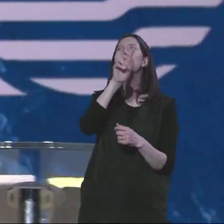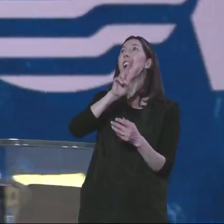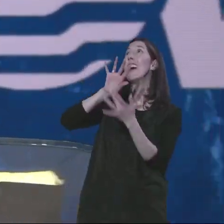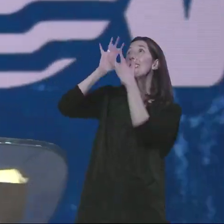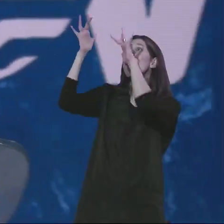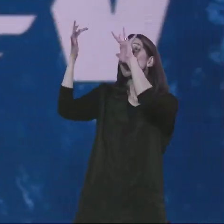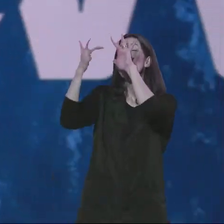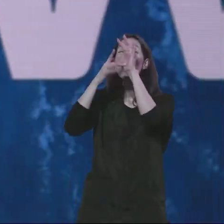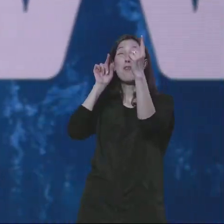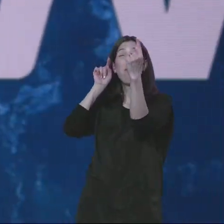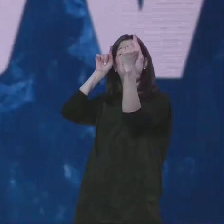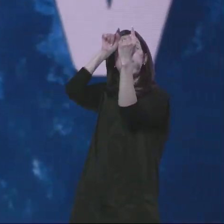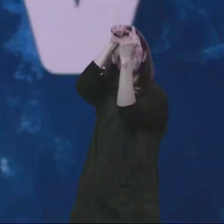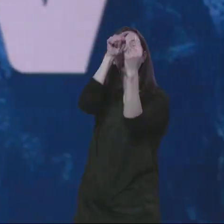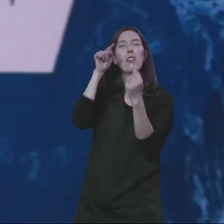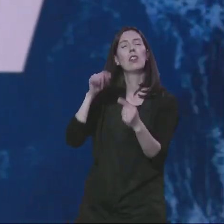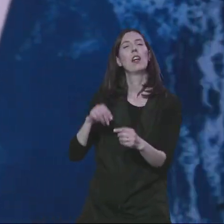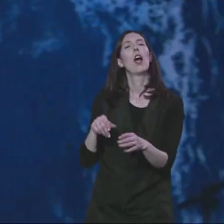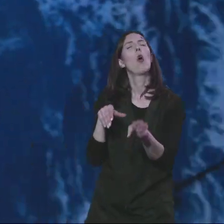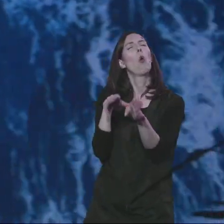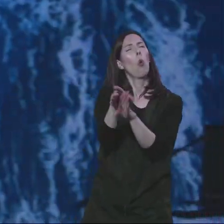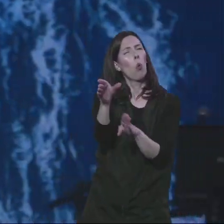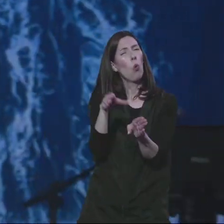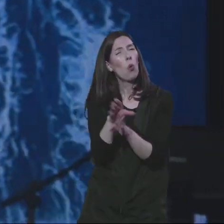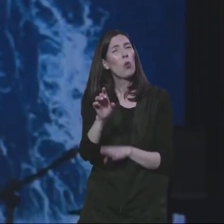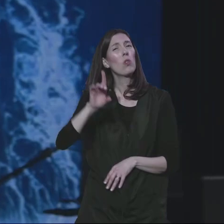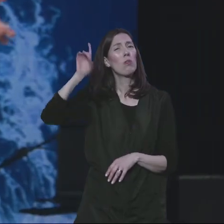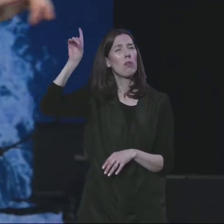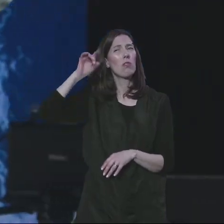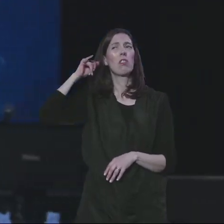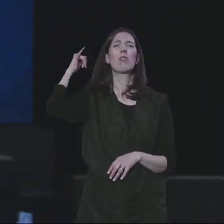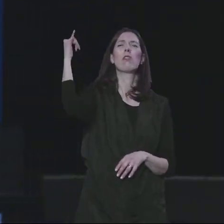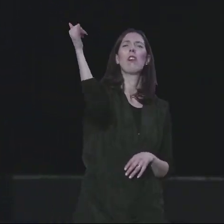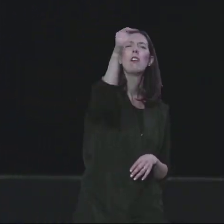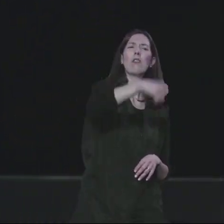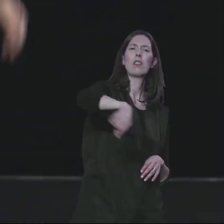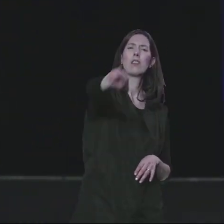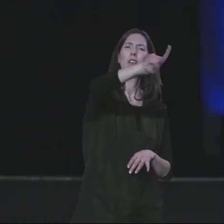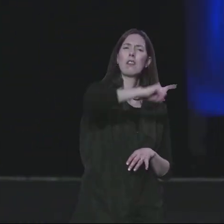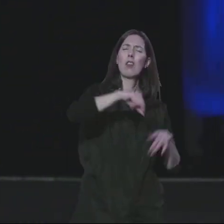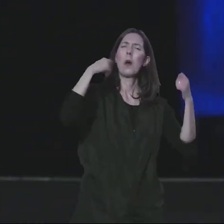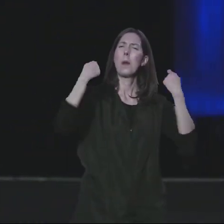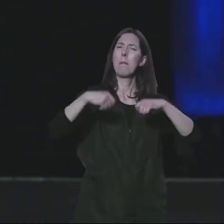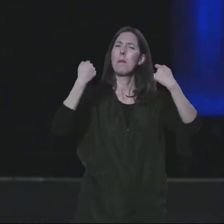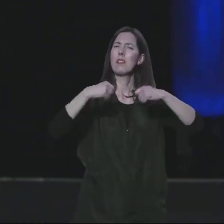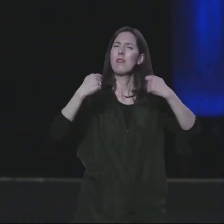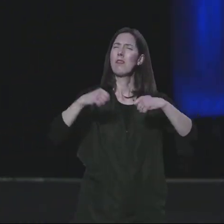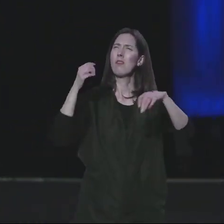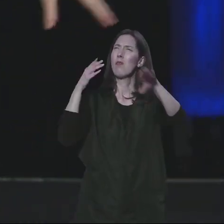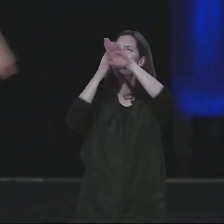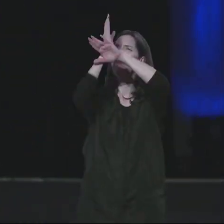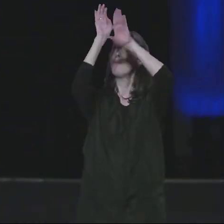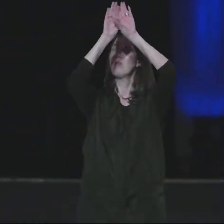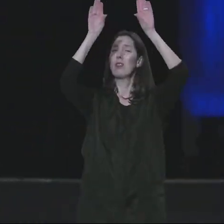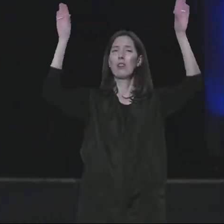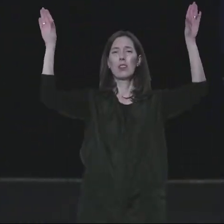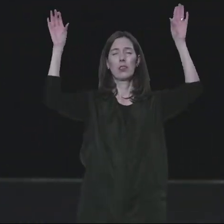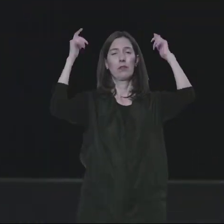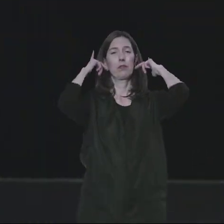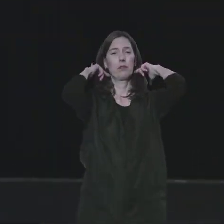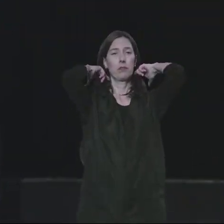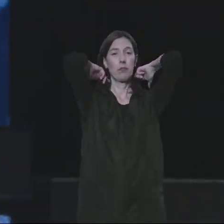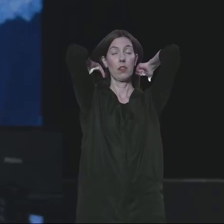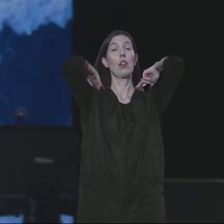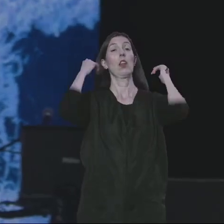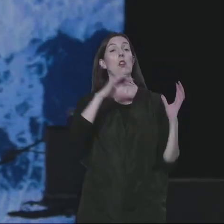E esse é o primeiro conselho que Deus nos dá se a gente quer ir até o céu: parar de olhar para as coisas